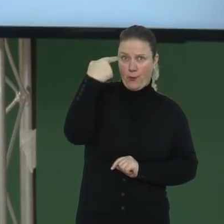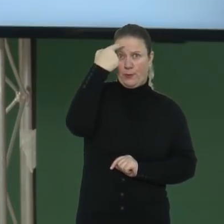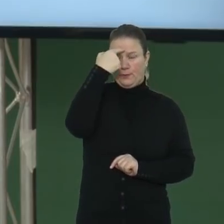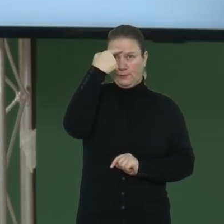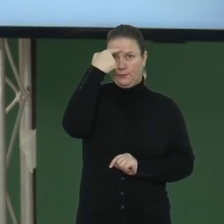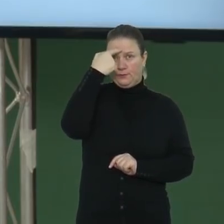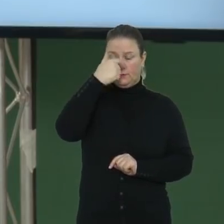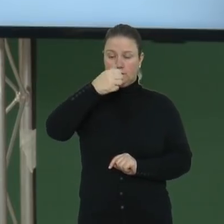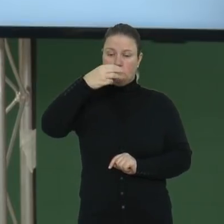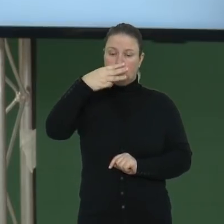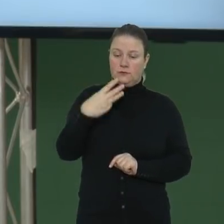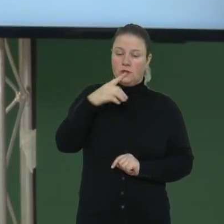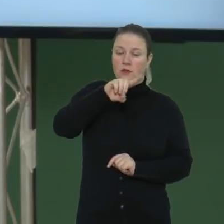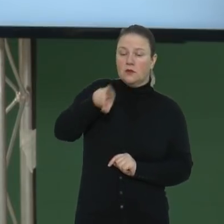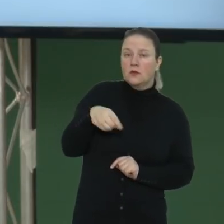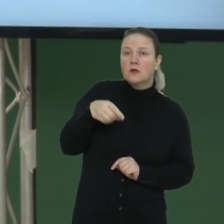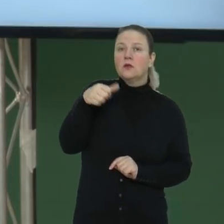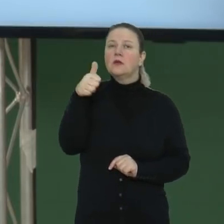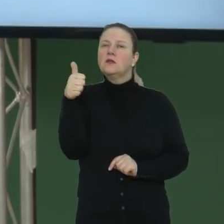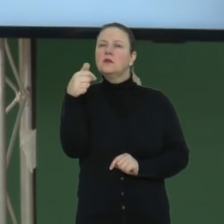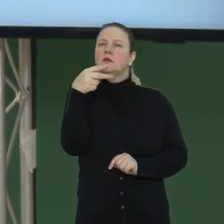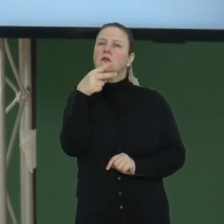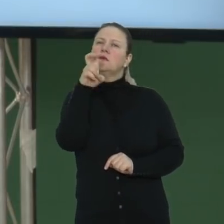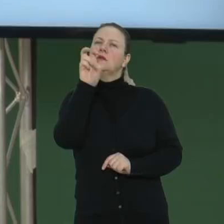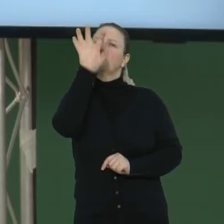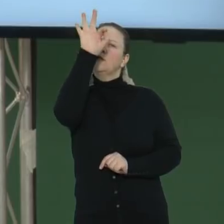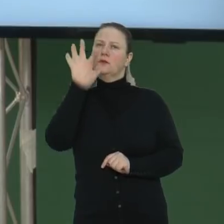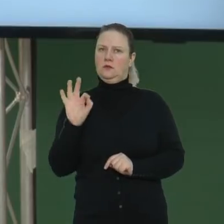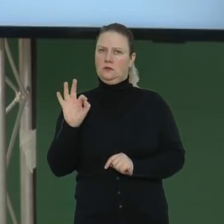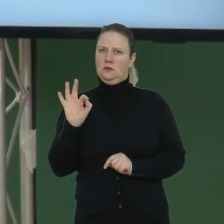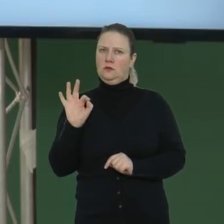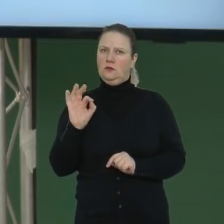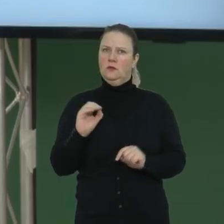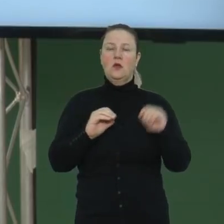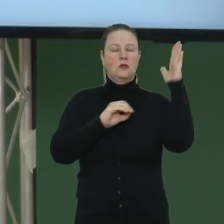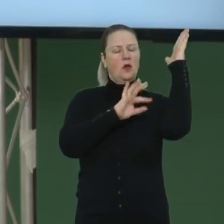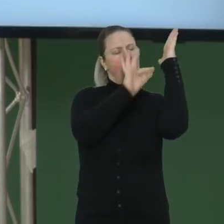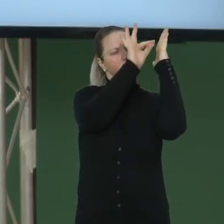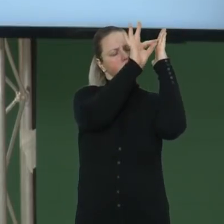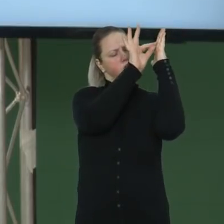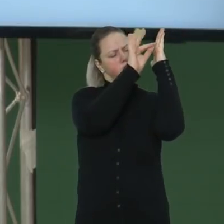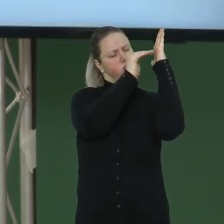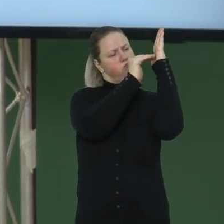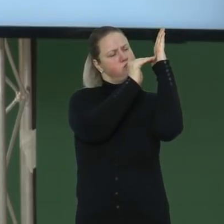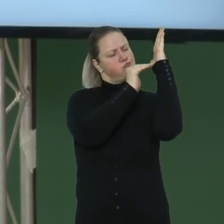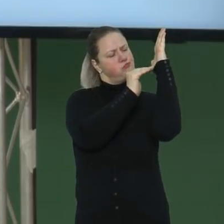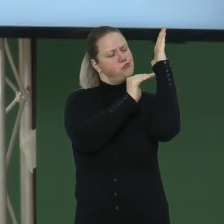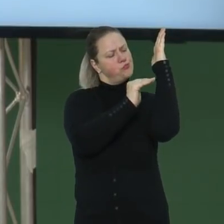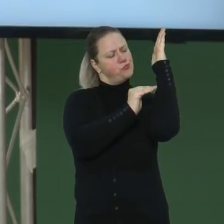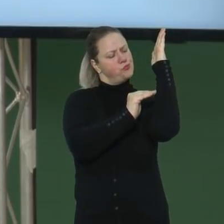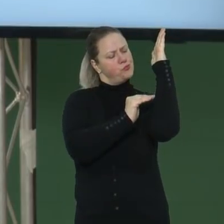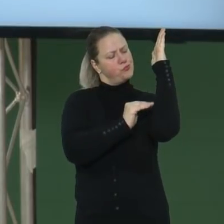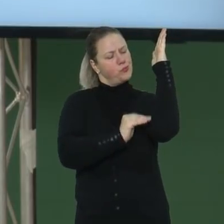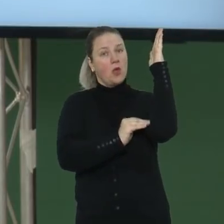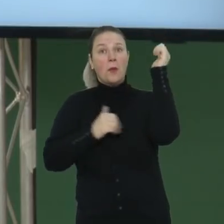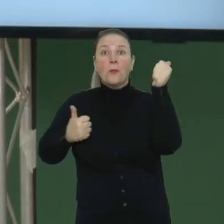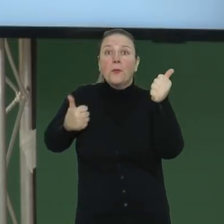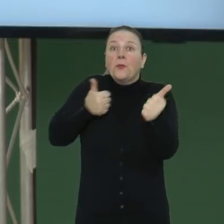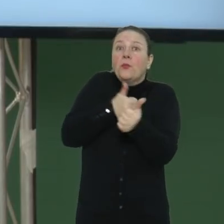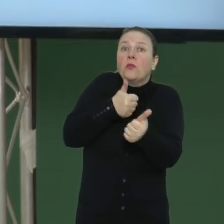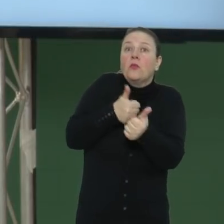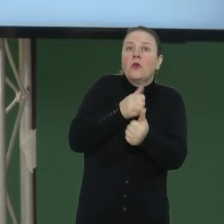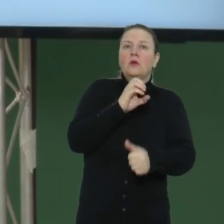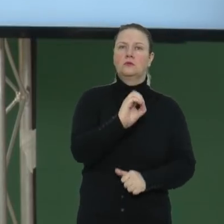A 3,125%. Percebemos que ele está tendendo a zero, certo? Diferentemente do gráfico anterior, esse aqui ele